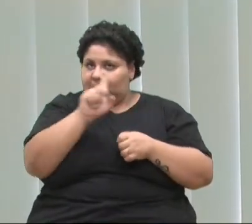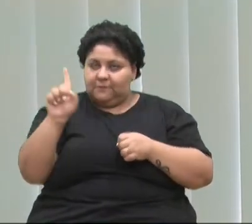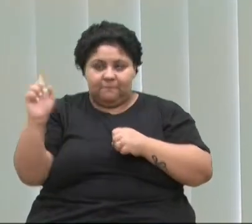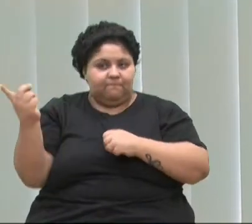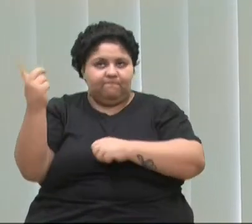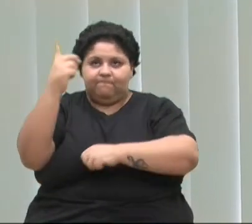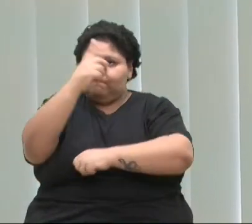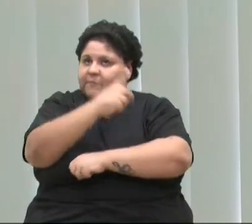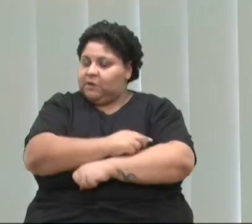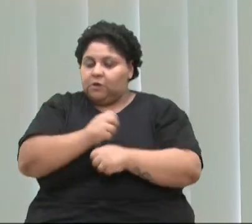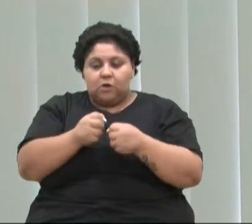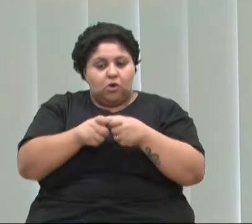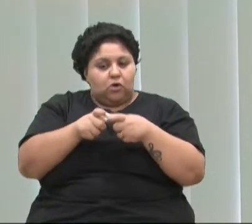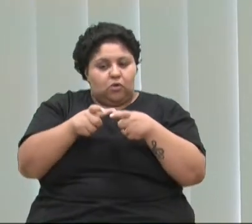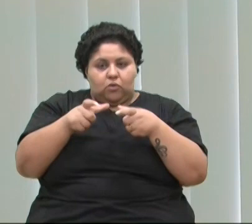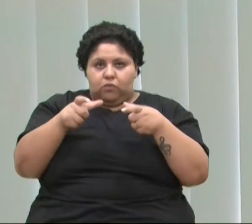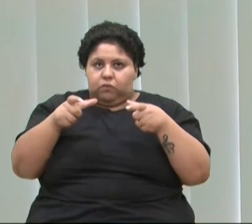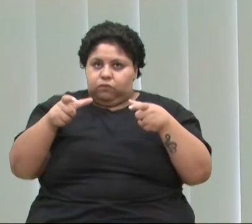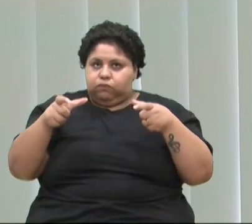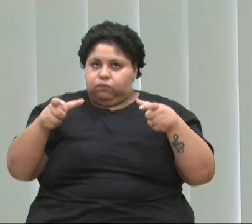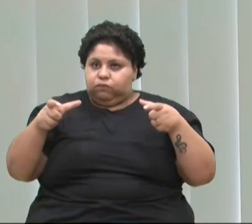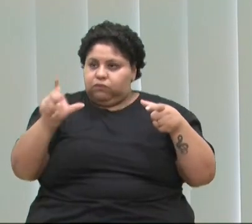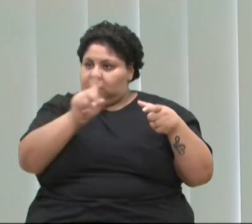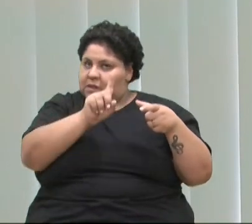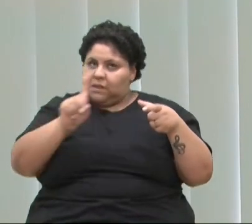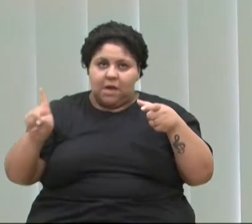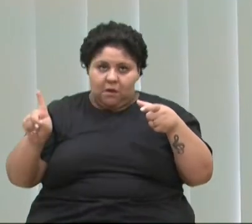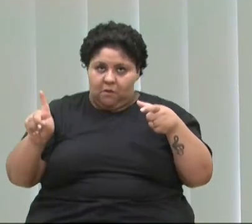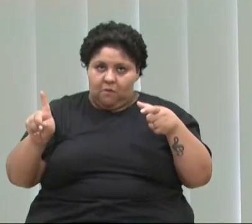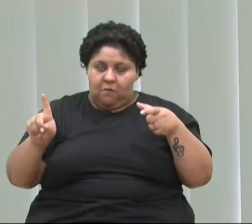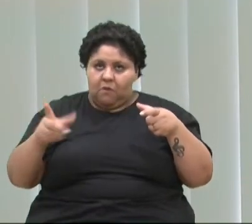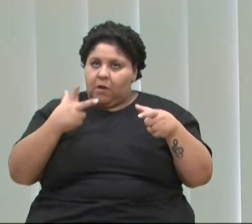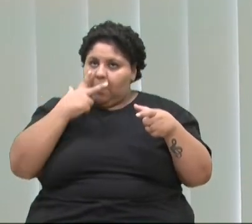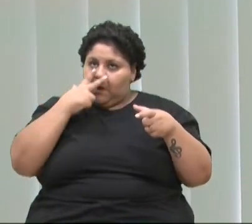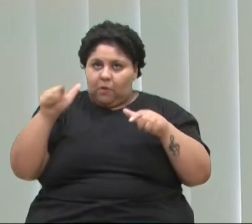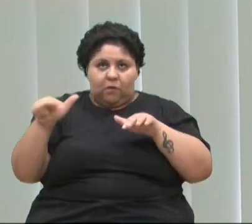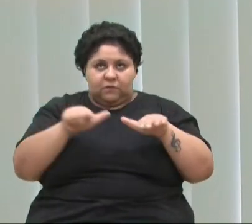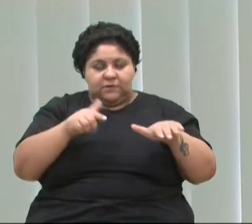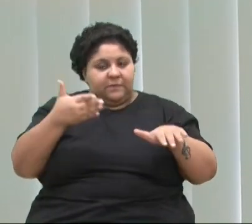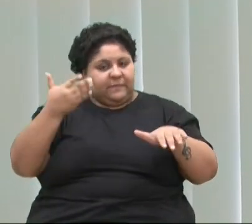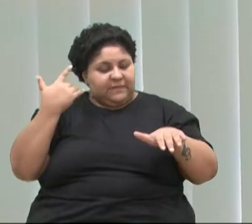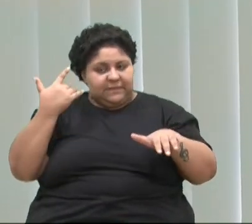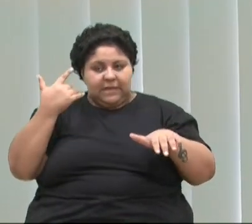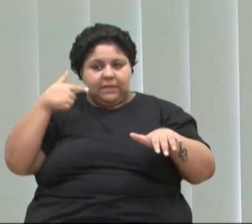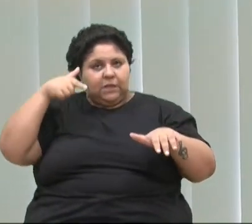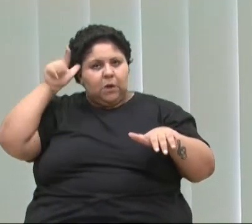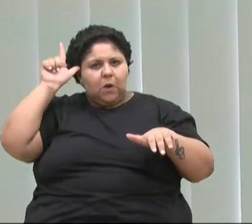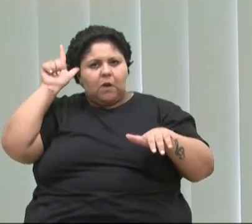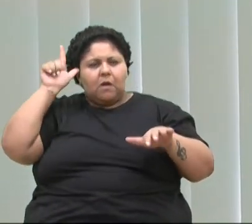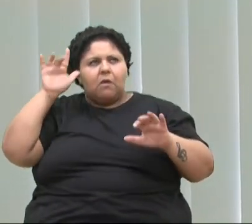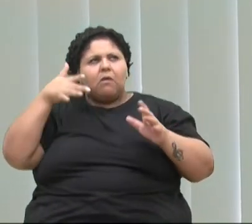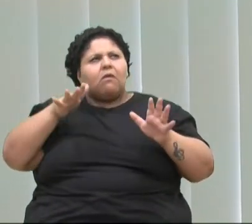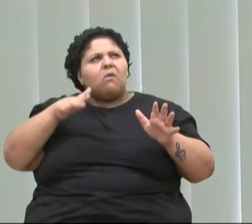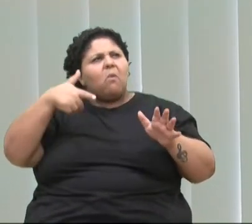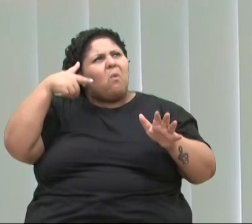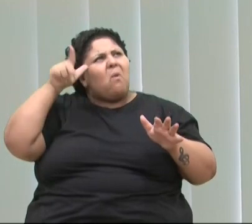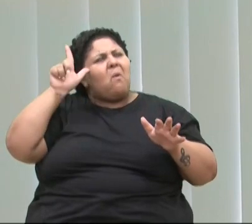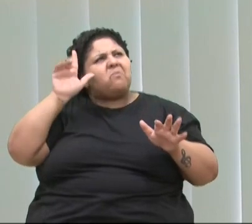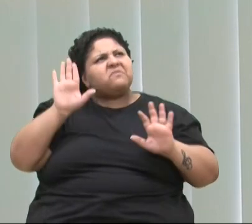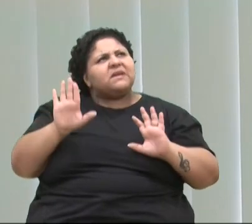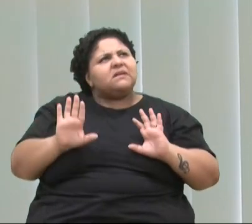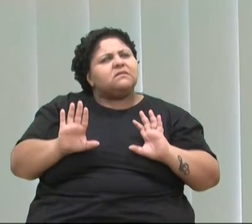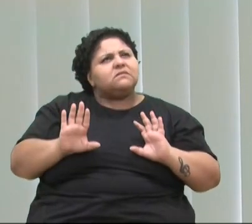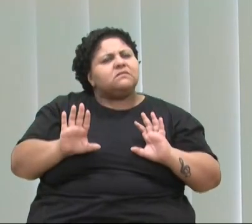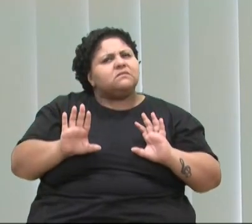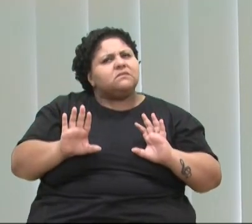esse super volume de pessoas, como está havendo, como houve na semana passada, como houve ontem. Ontem foram